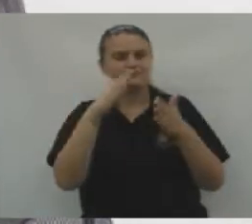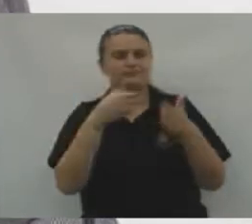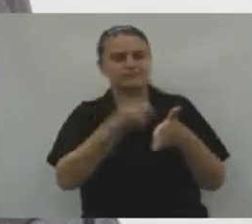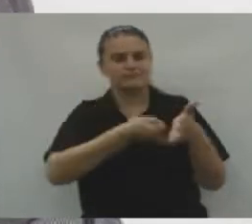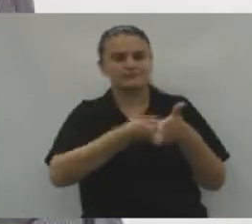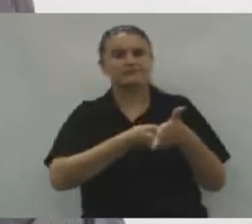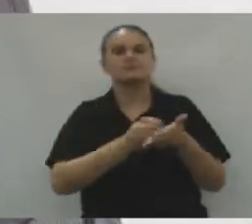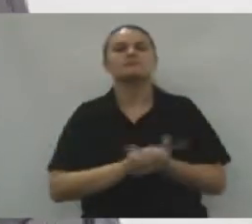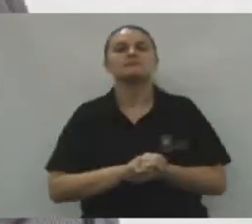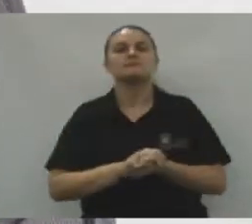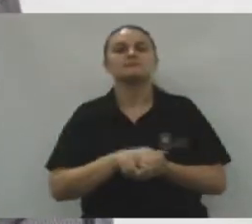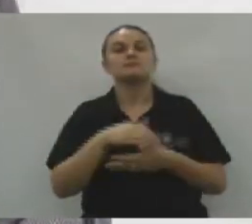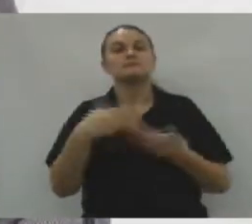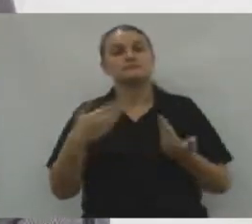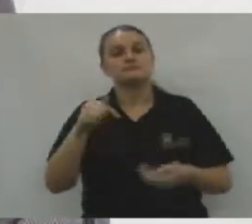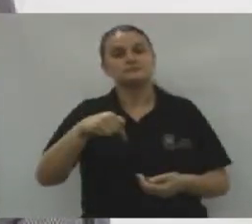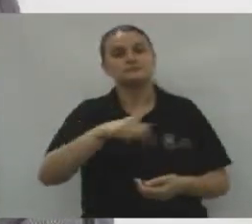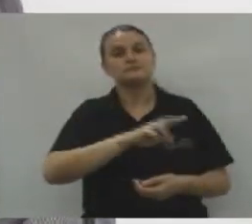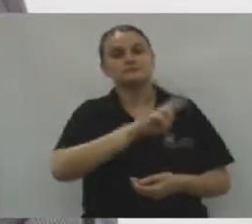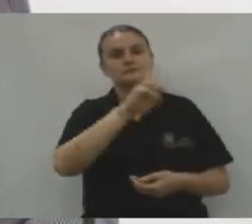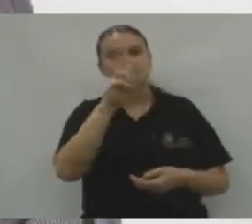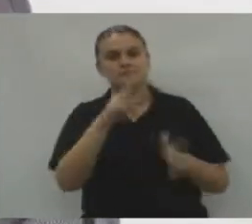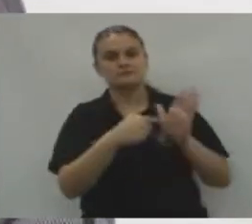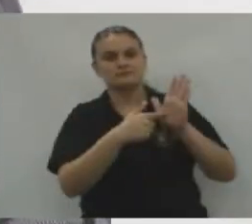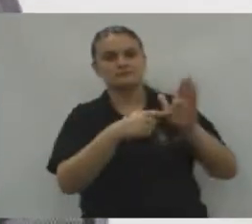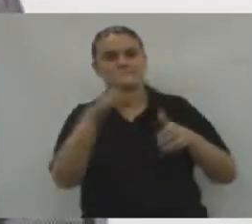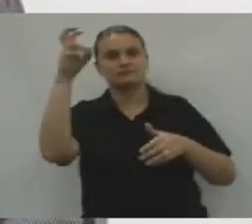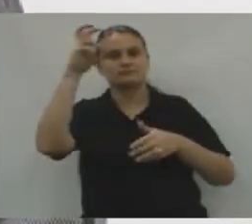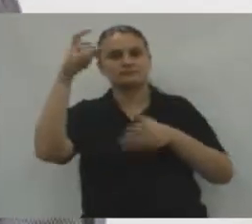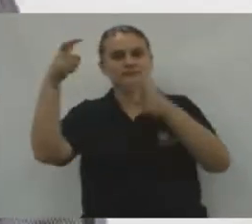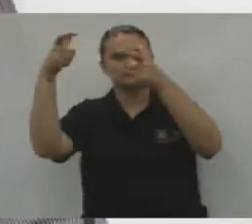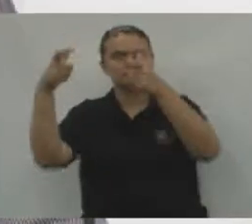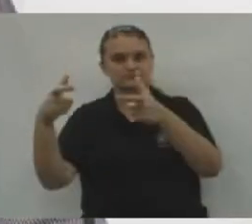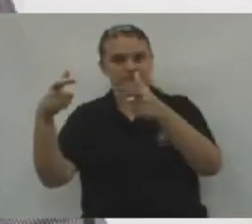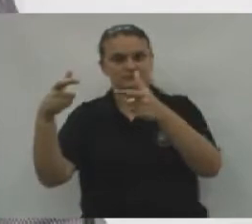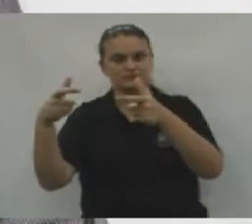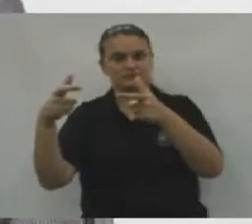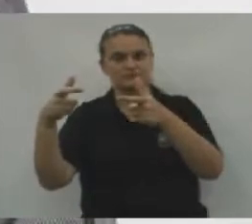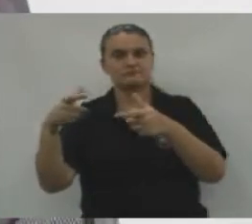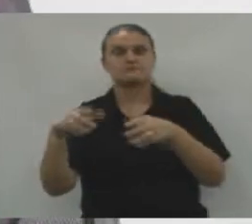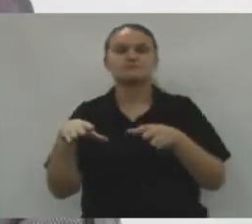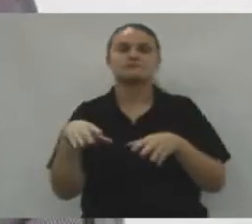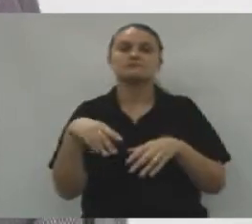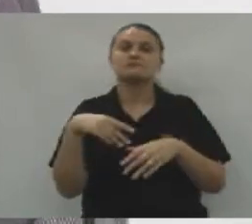munícipes. Então, a União da Vitória apresenta a quinta posição, aí